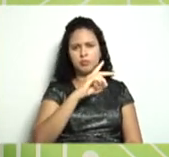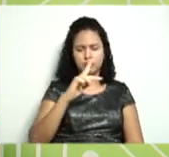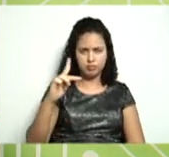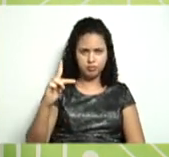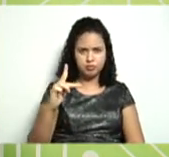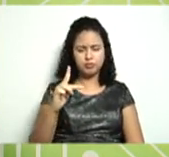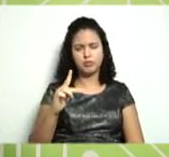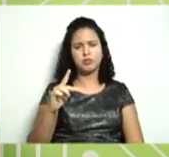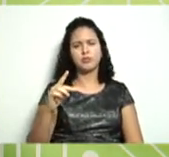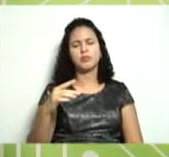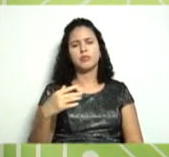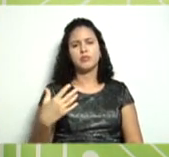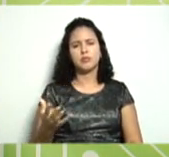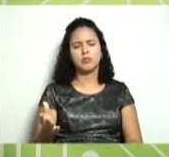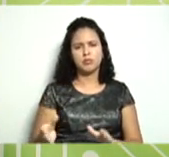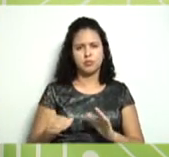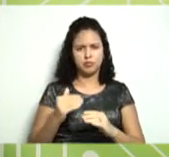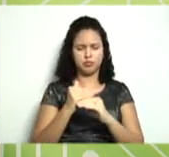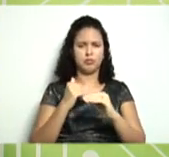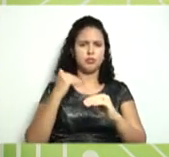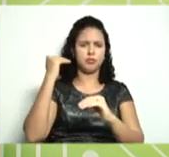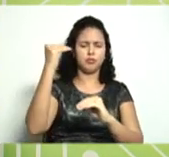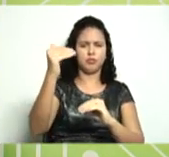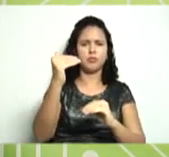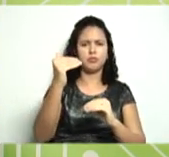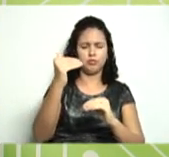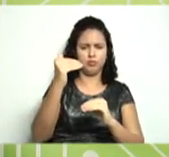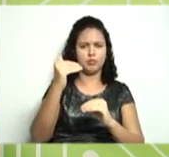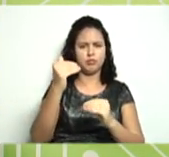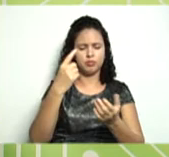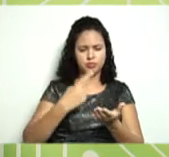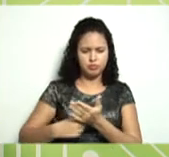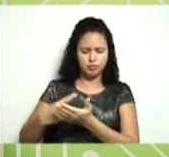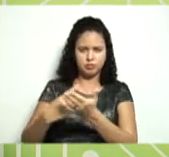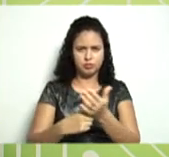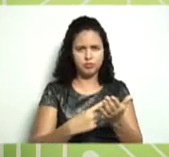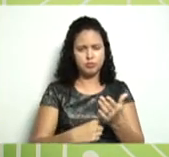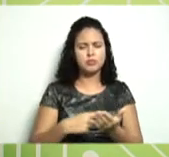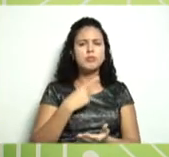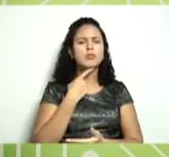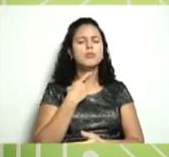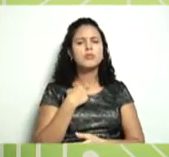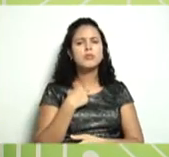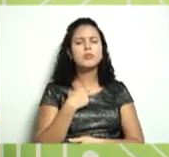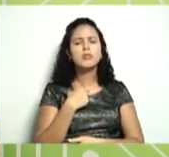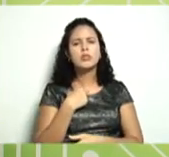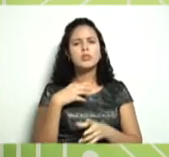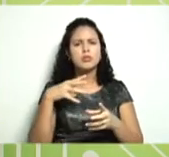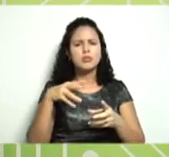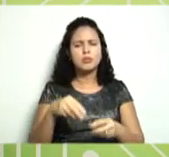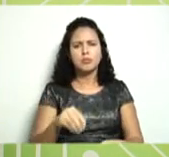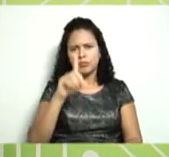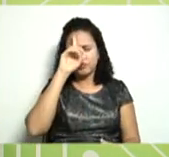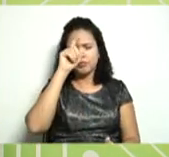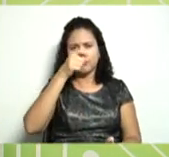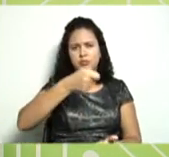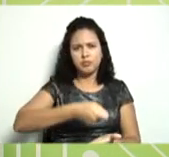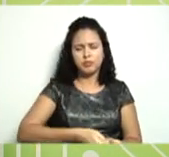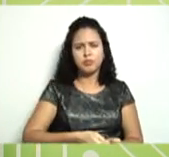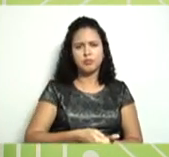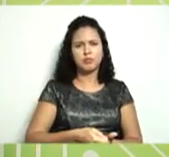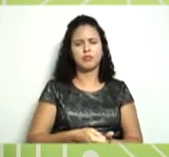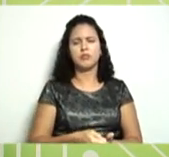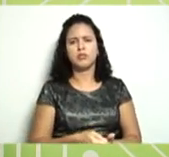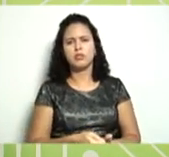cooperativas, é aquilo que vai se sobressair, é um acordo de vontades. Então, onde todas as decisões, vocês viram aí, ó,